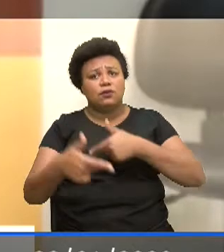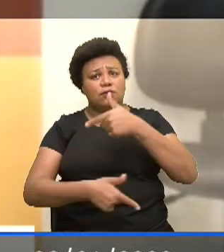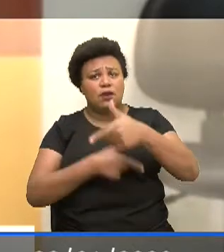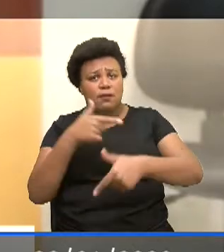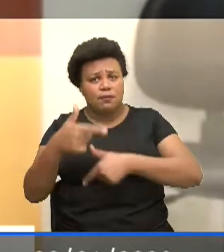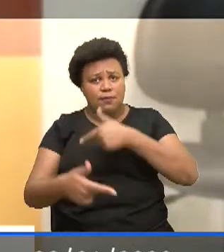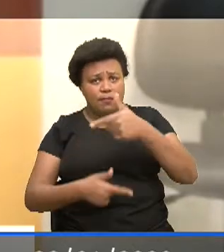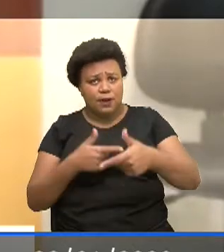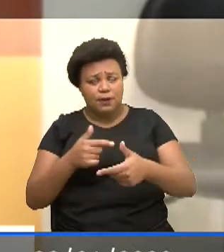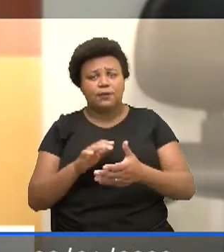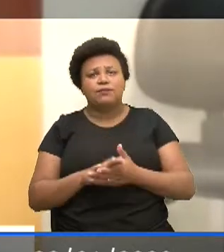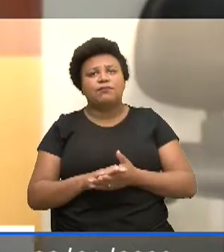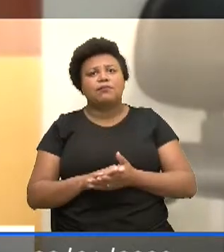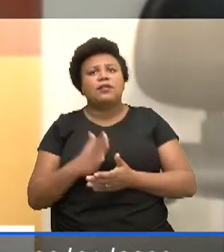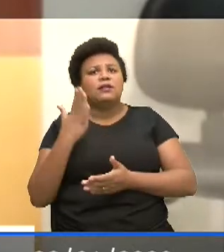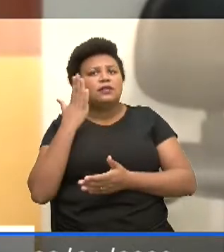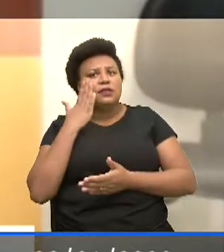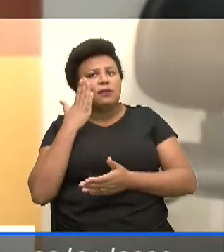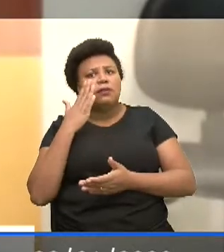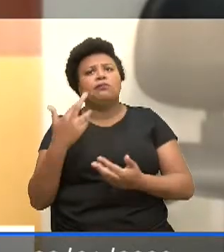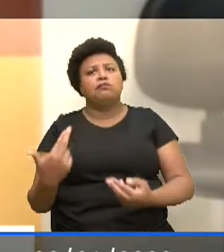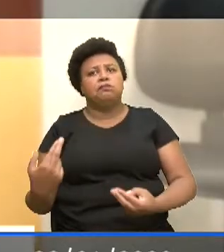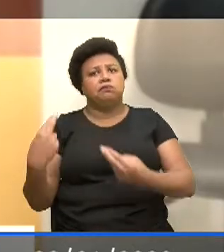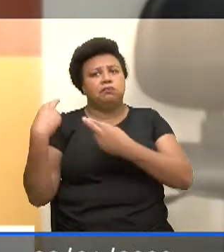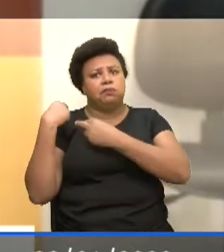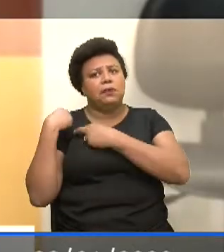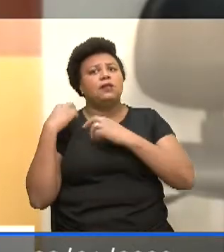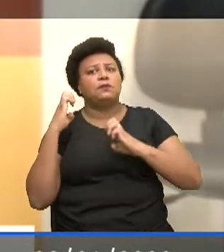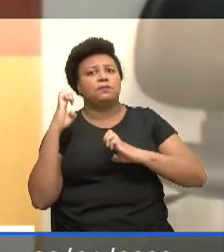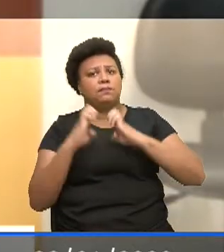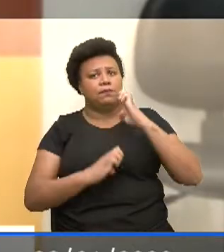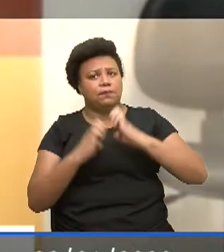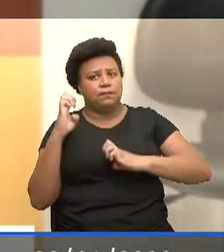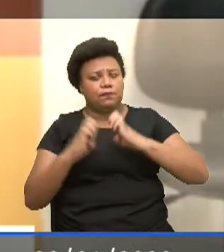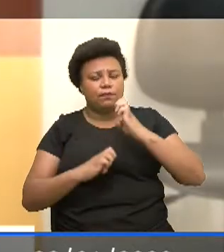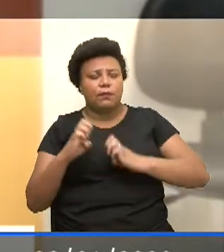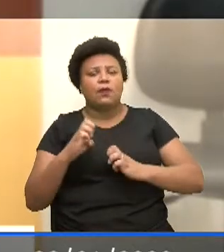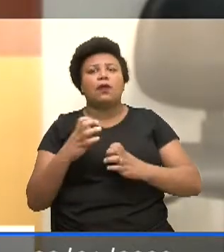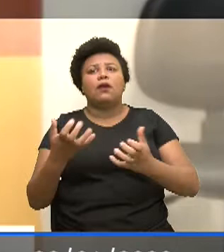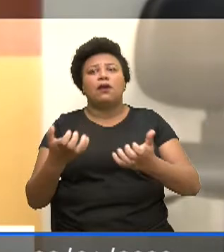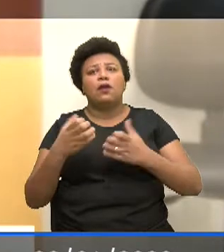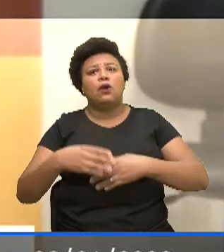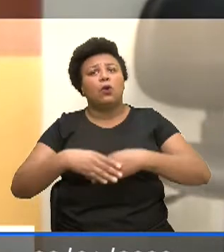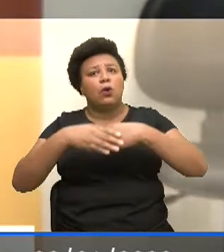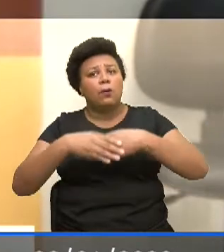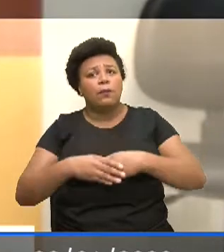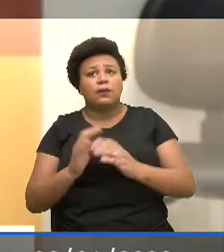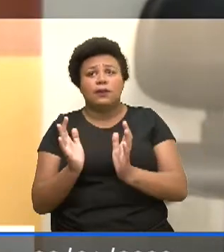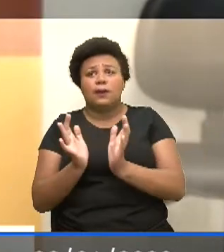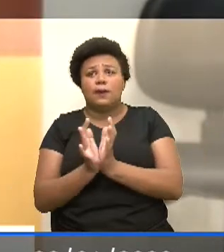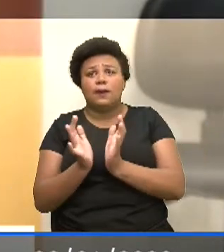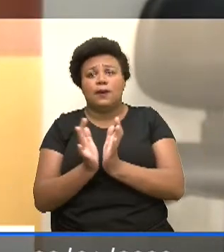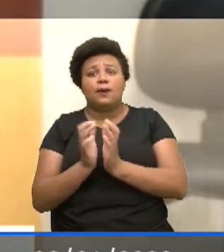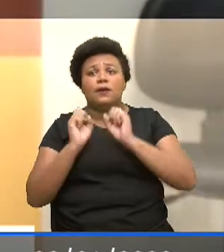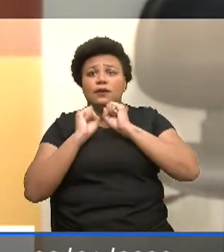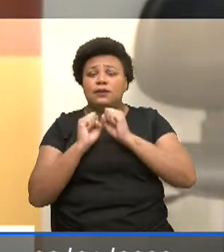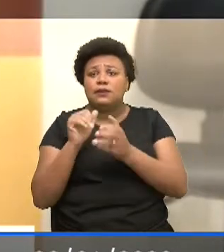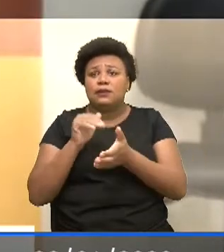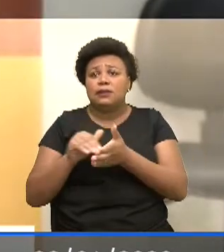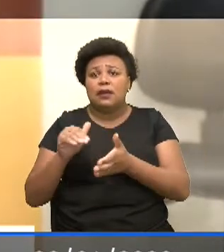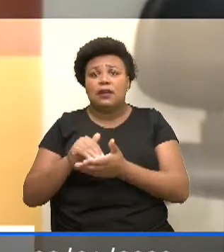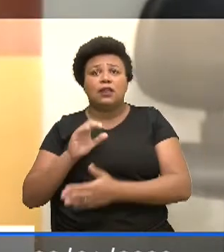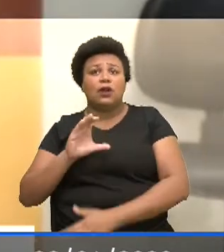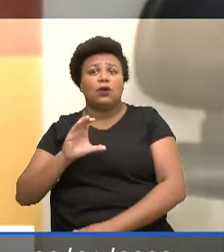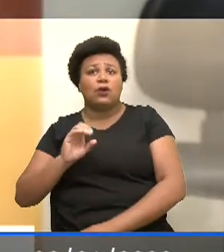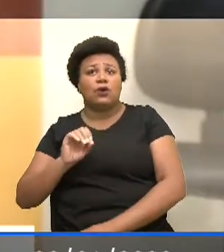aqui. Sabemos a responsabilidade das empresas. Eu queria cumprimentar o colega secretário